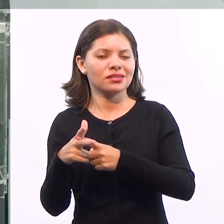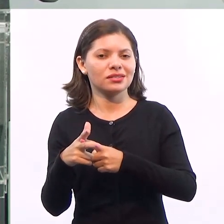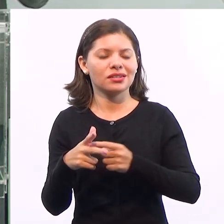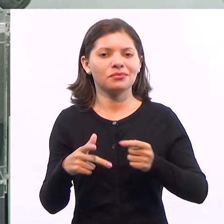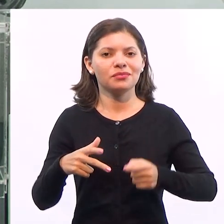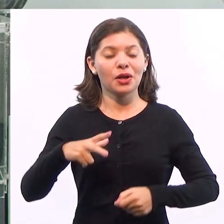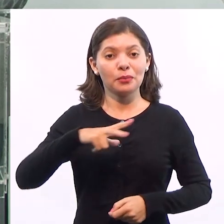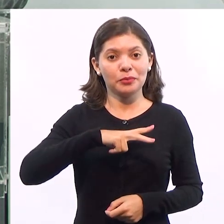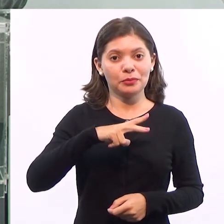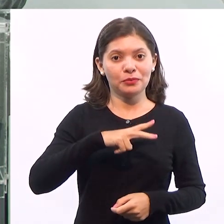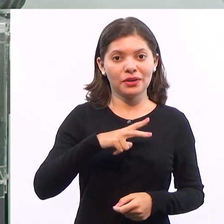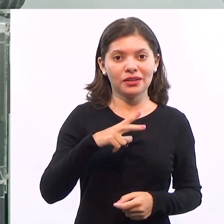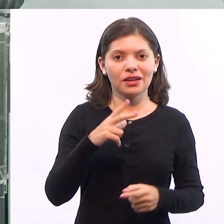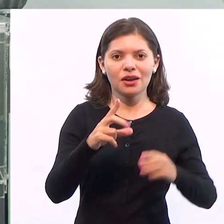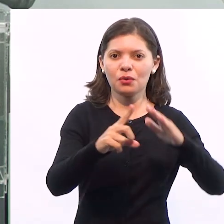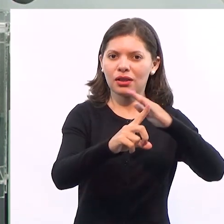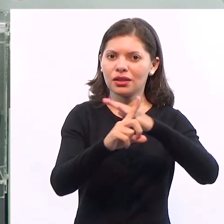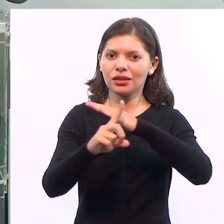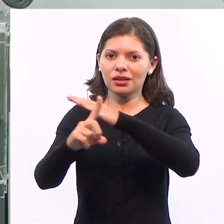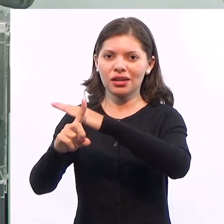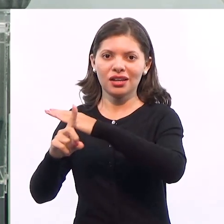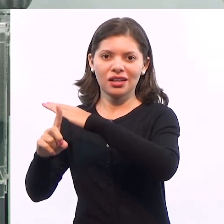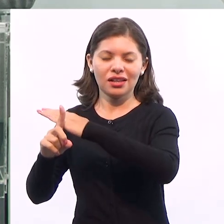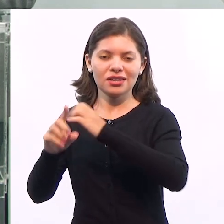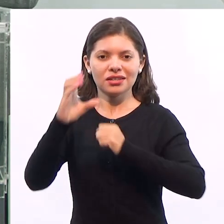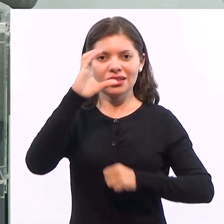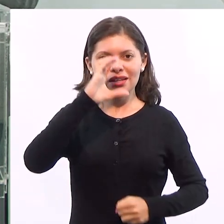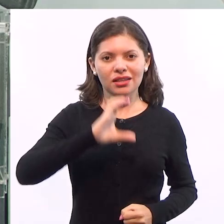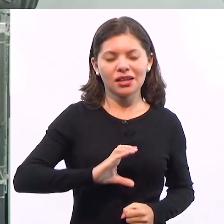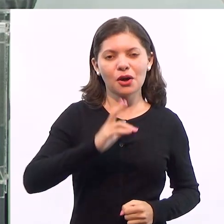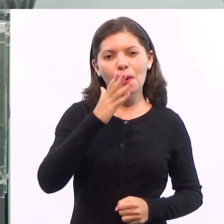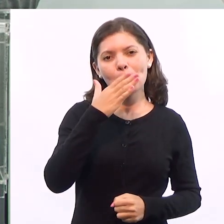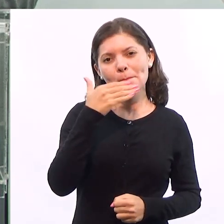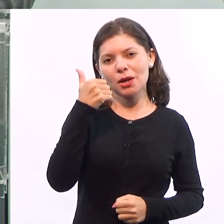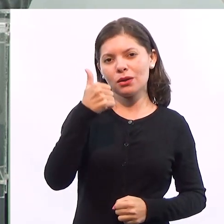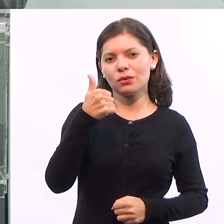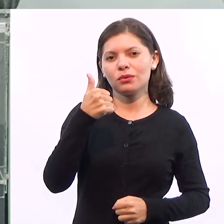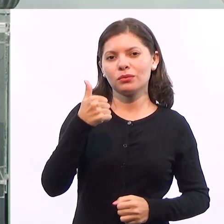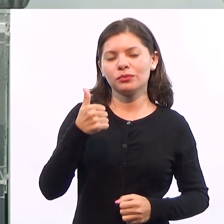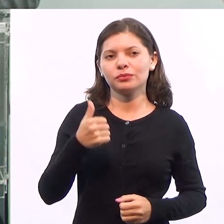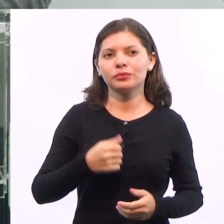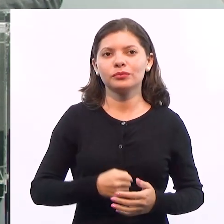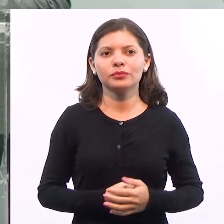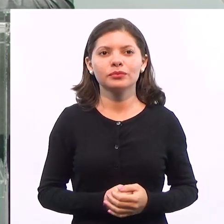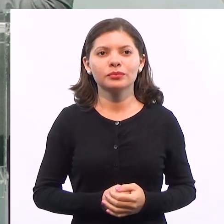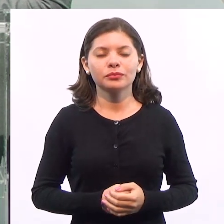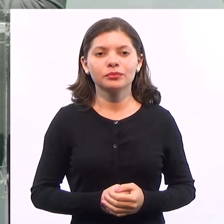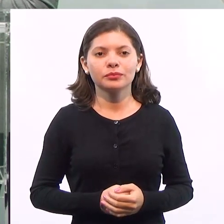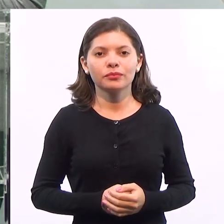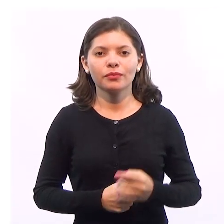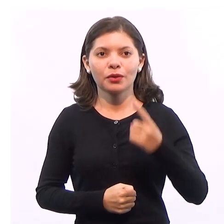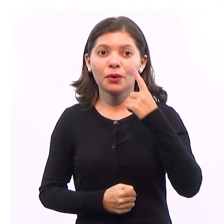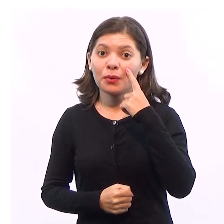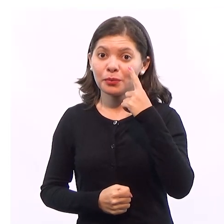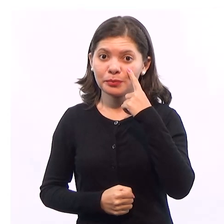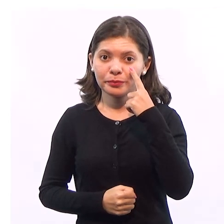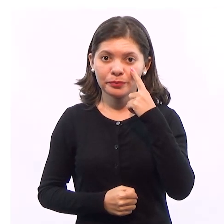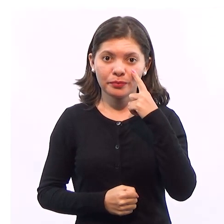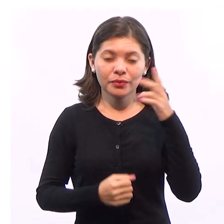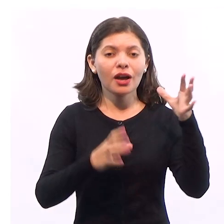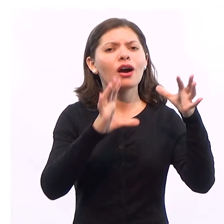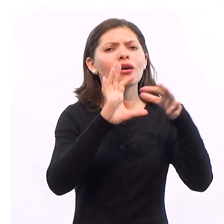privada e fazendo com que o seu atendimento ao cidadão melhorasse cada vez mais, tá bom? Olha aqui, ó,